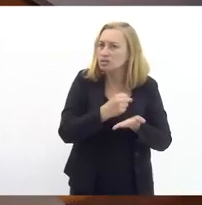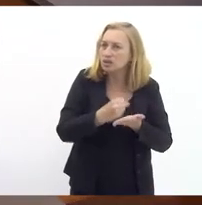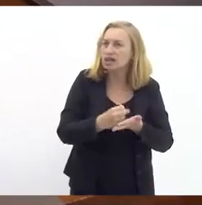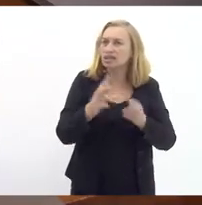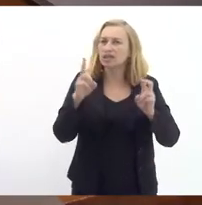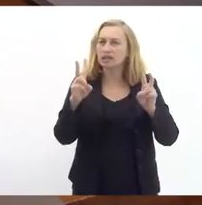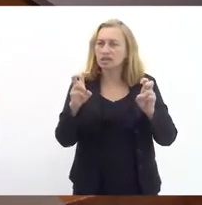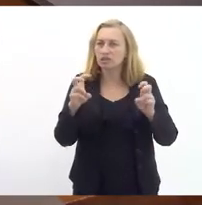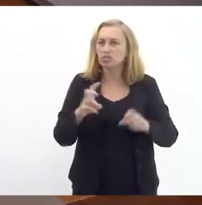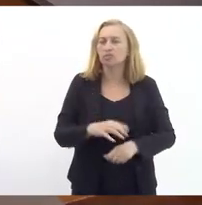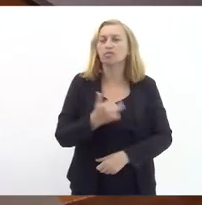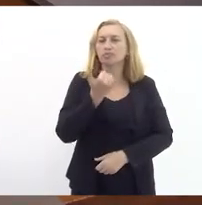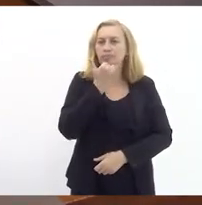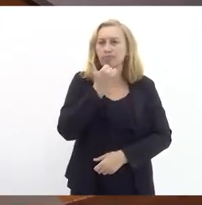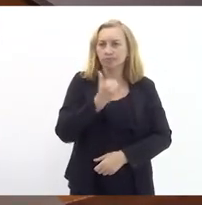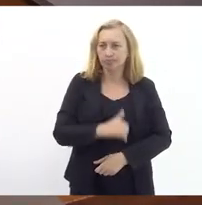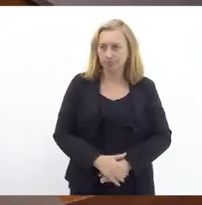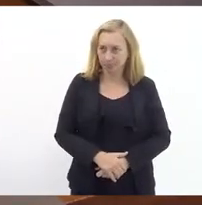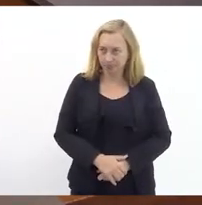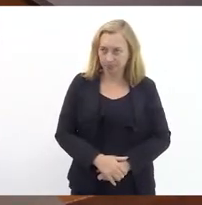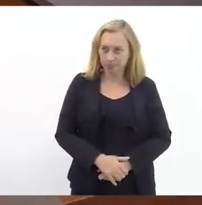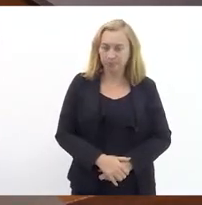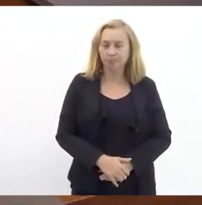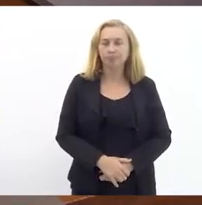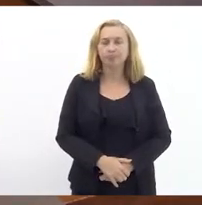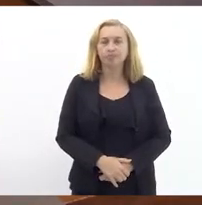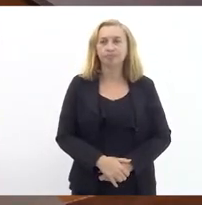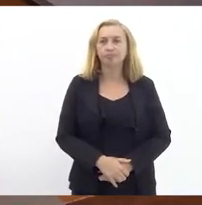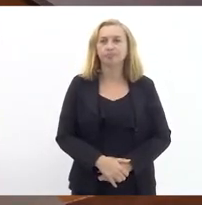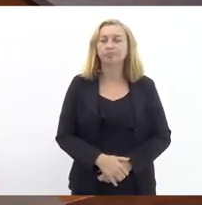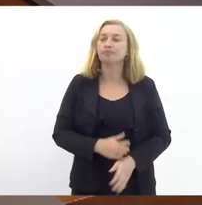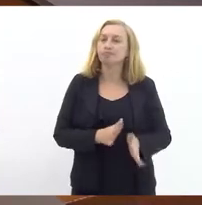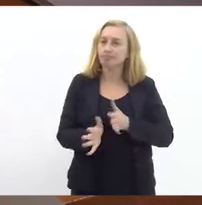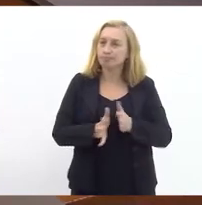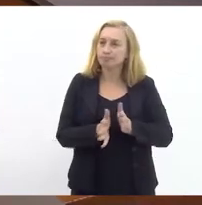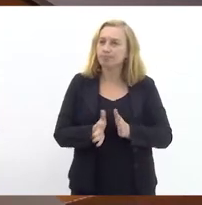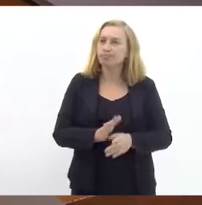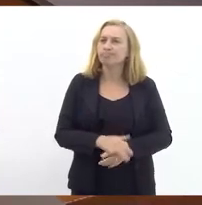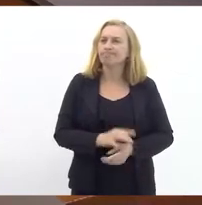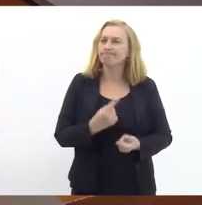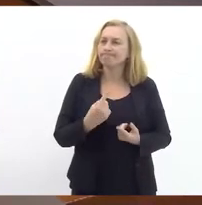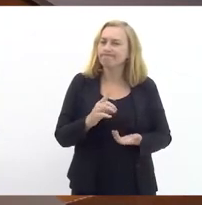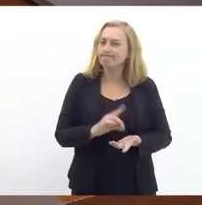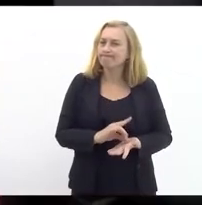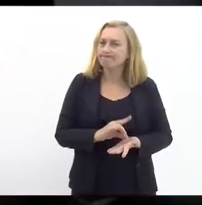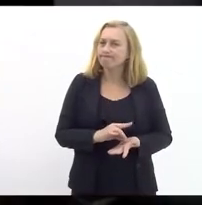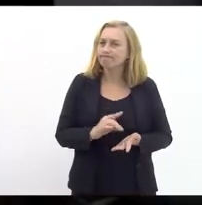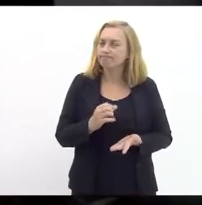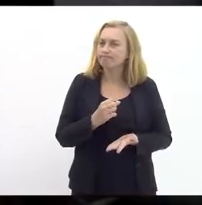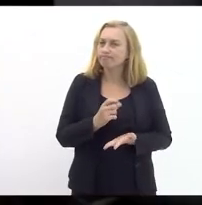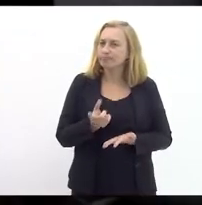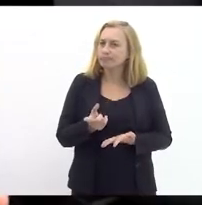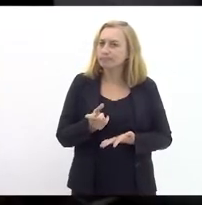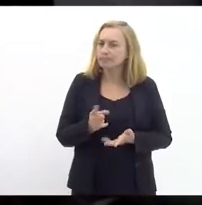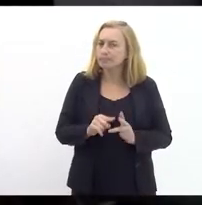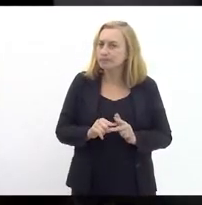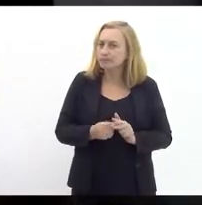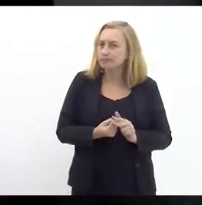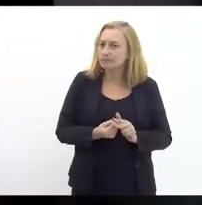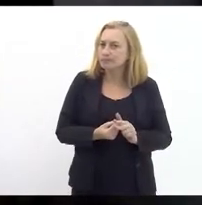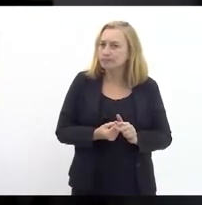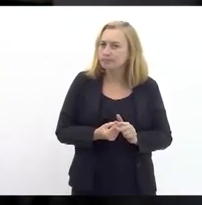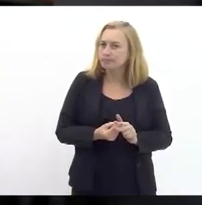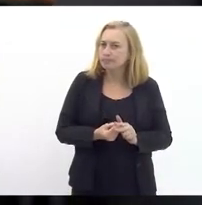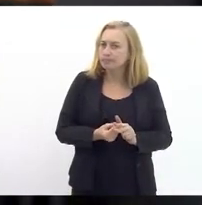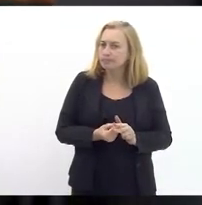questões. Isso, perdão. Para colocar no contrato essas questões da acessibilidade. Na verdade, o contrato, esse ajuste deveria ser feito